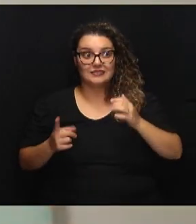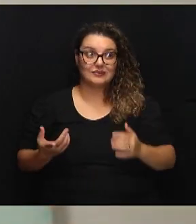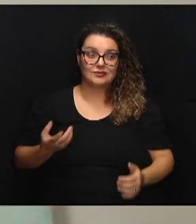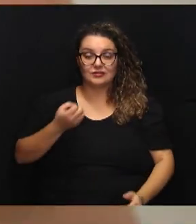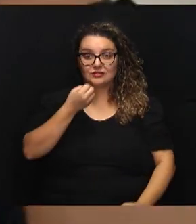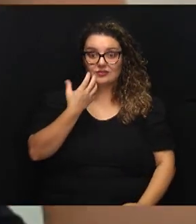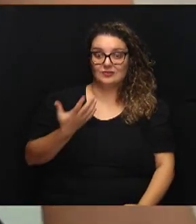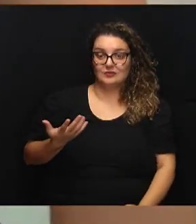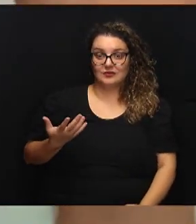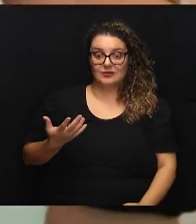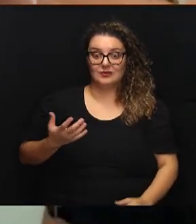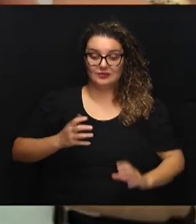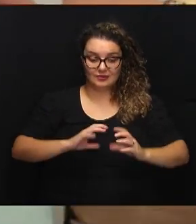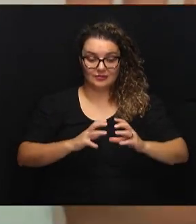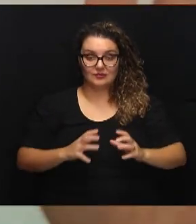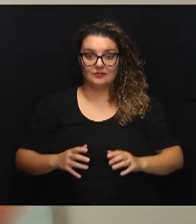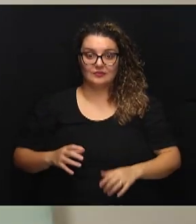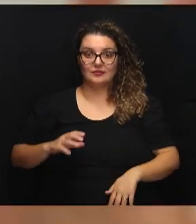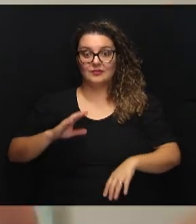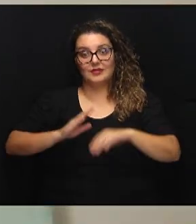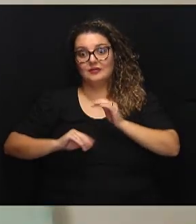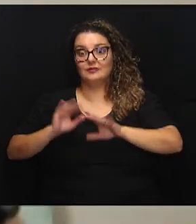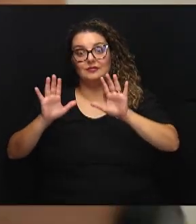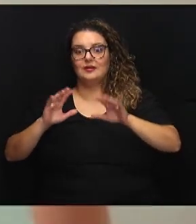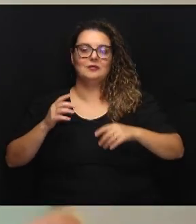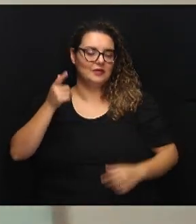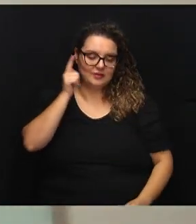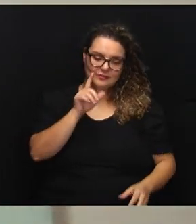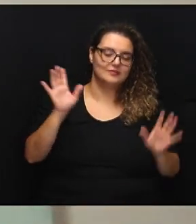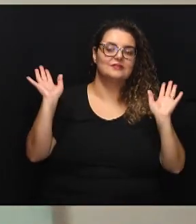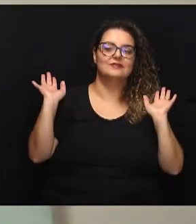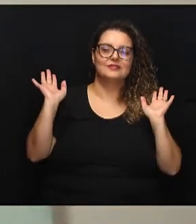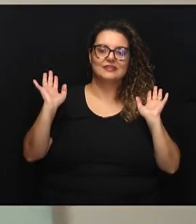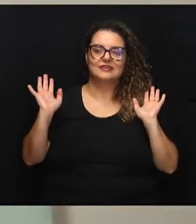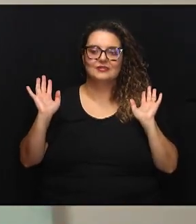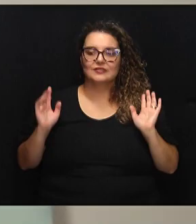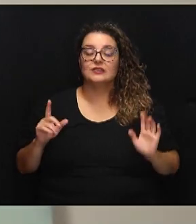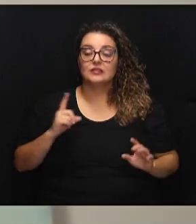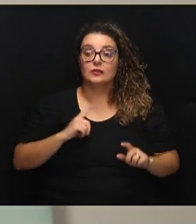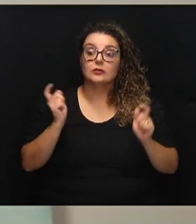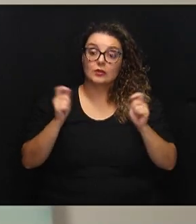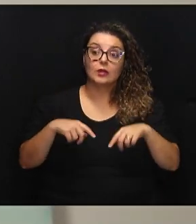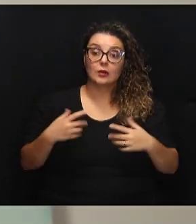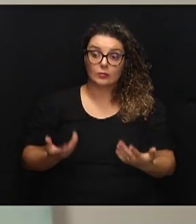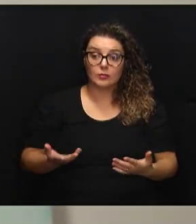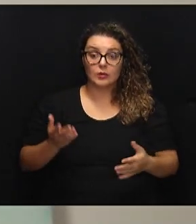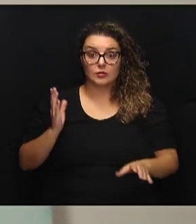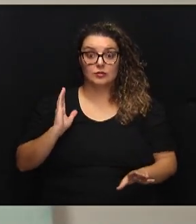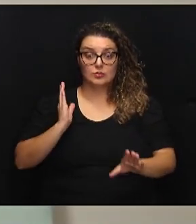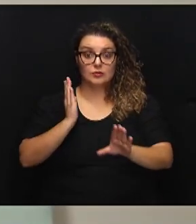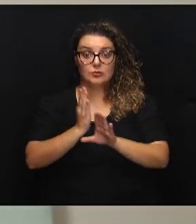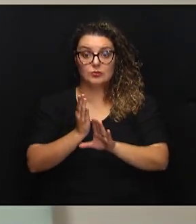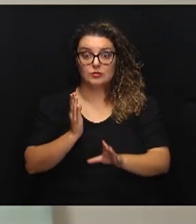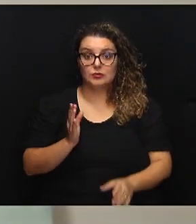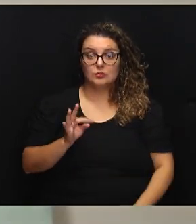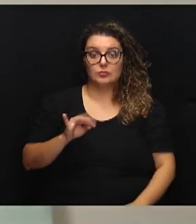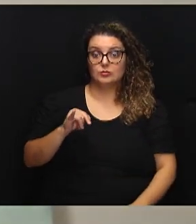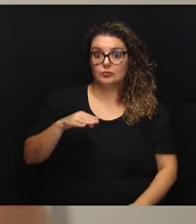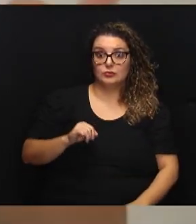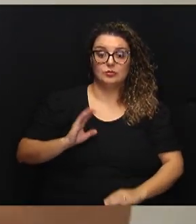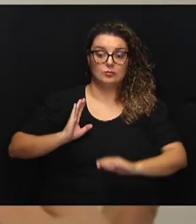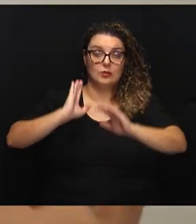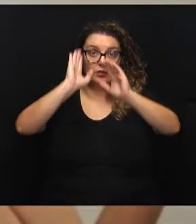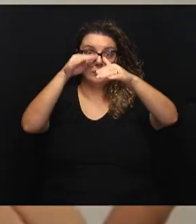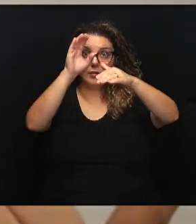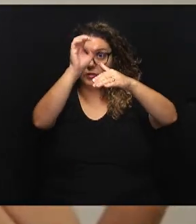a bola no pé, mas com a mão vai que vai, né, então, hoje eu tenho a possibilidade de encontrar um time de basquete mais